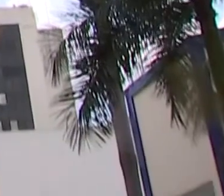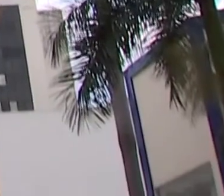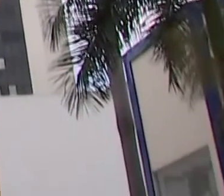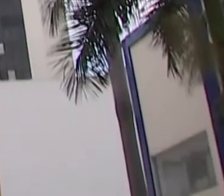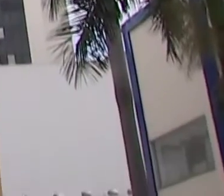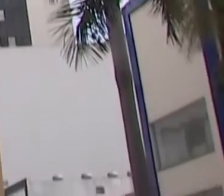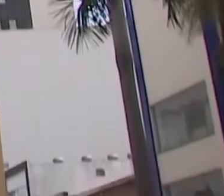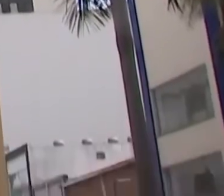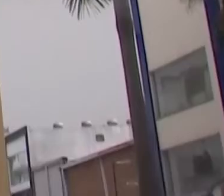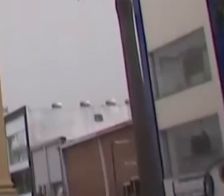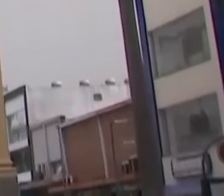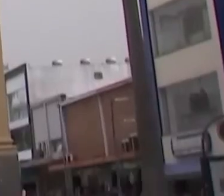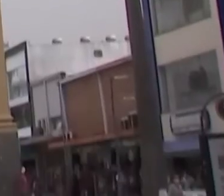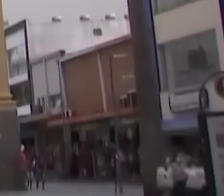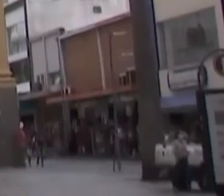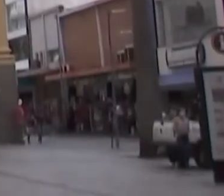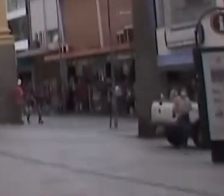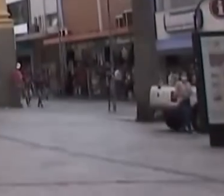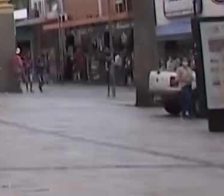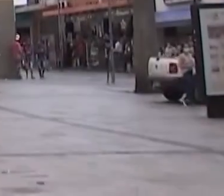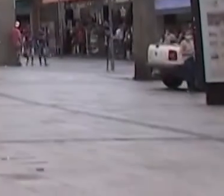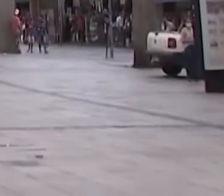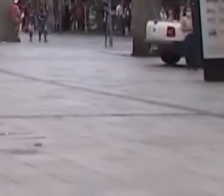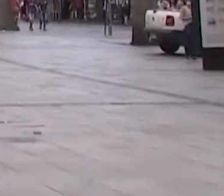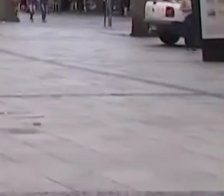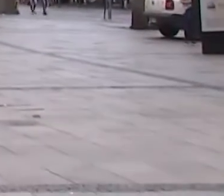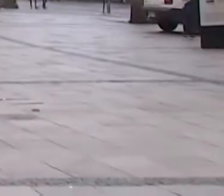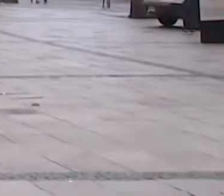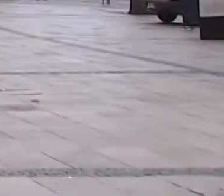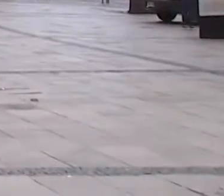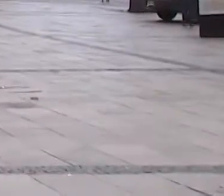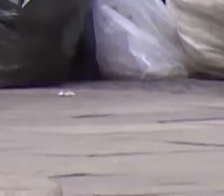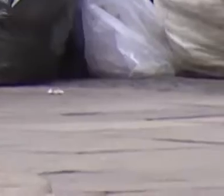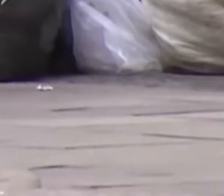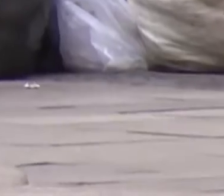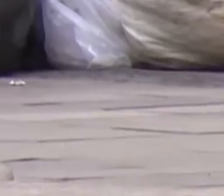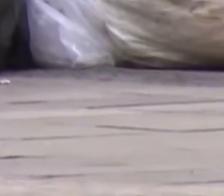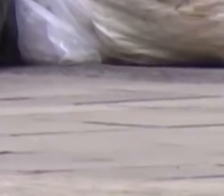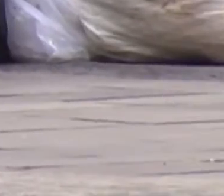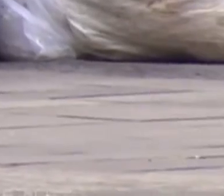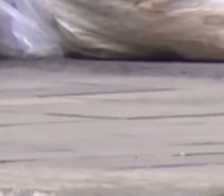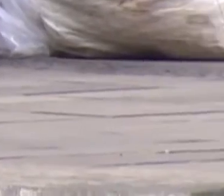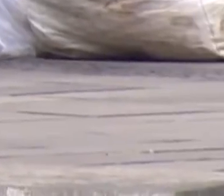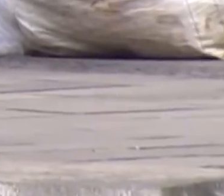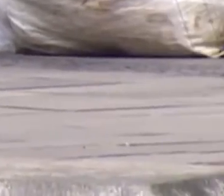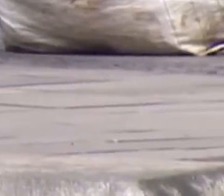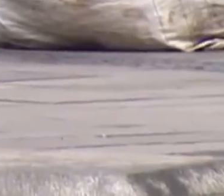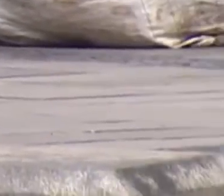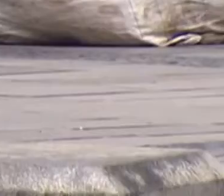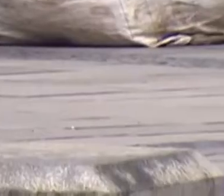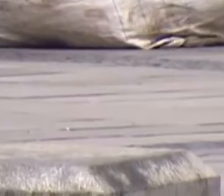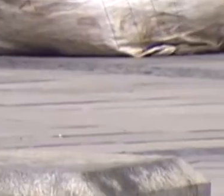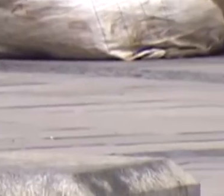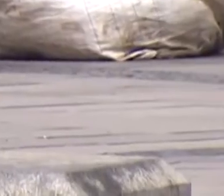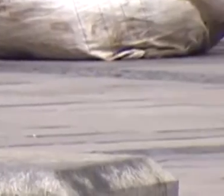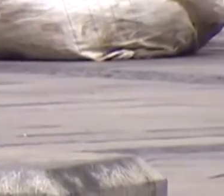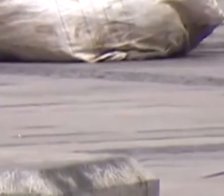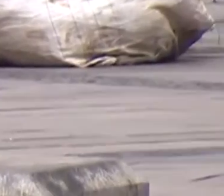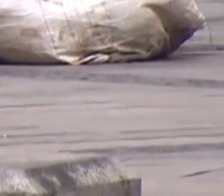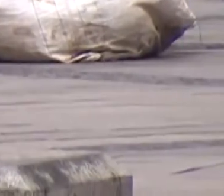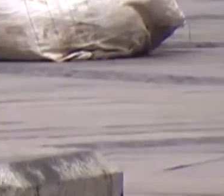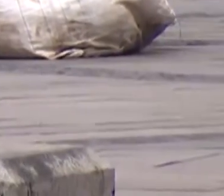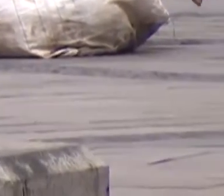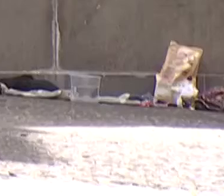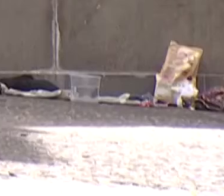é muito morador de rua, atrapalha os comerciantes. Você vê briga todo minuto com o morador, eles estão brigando, bebida